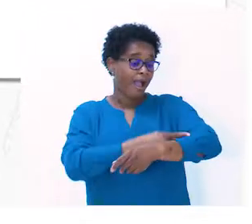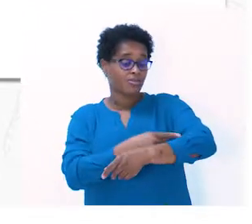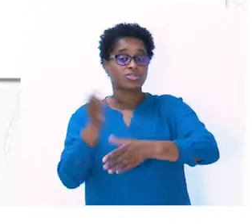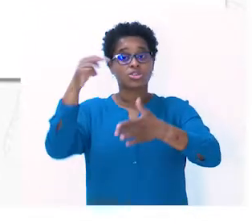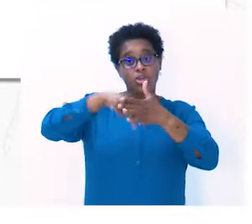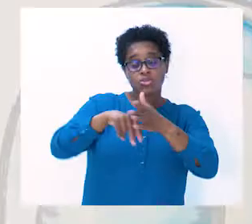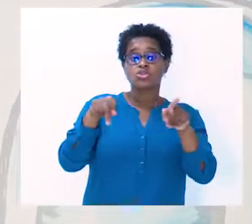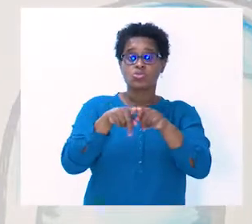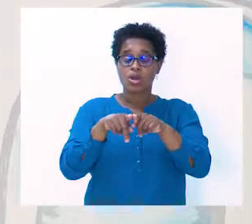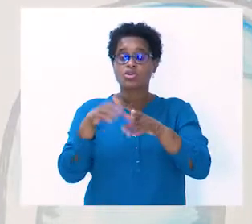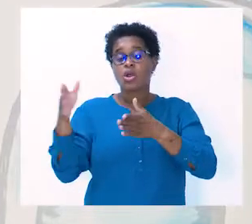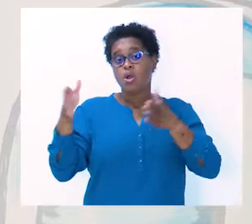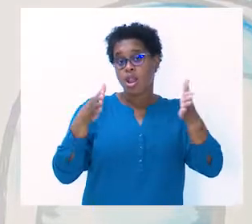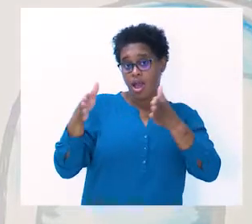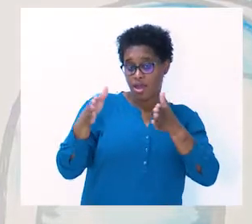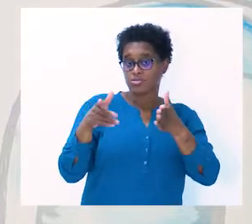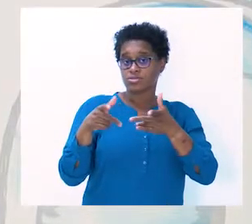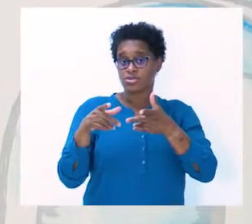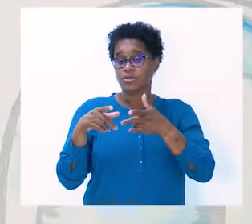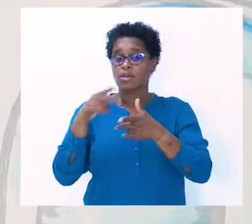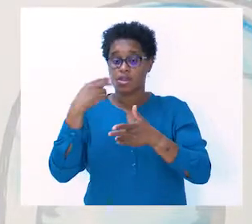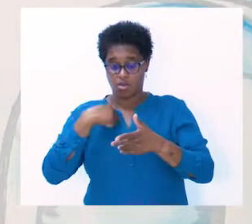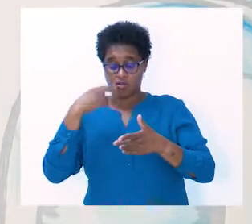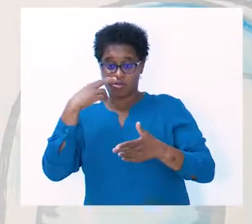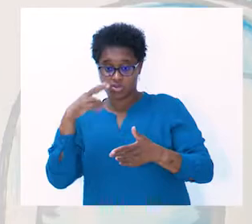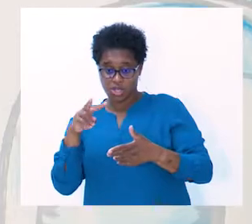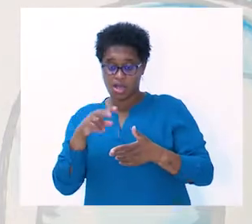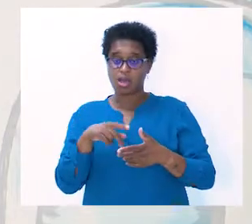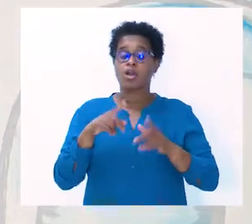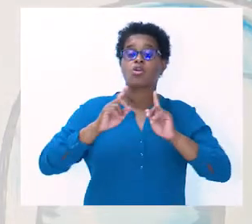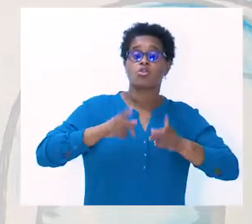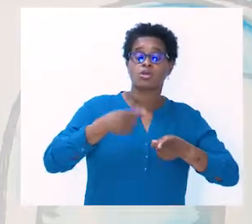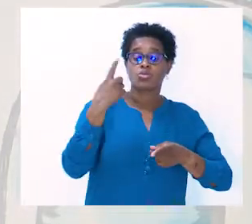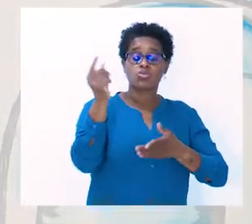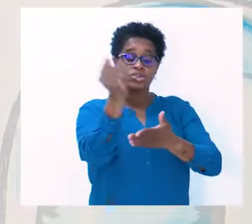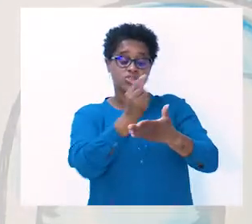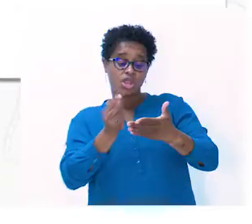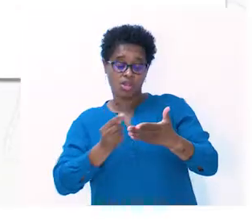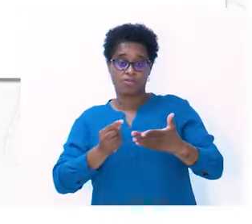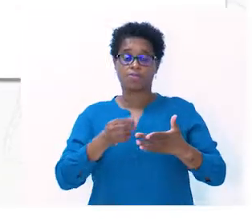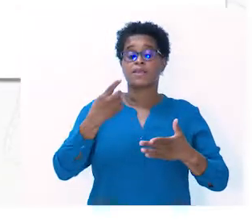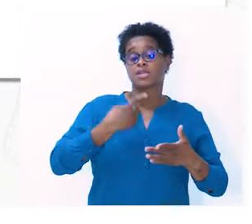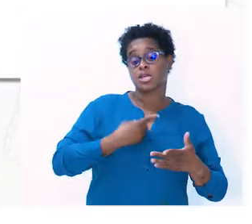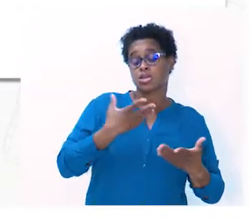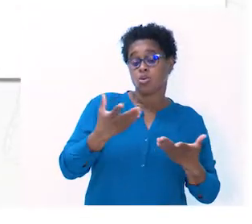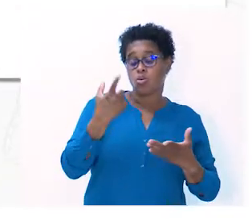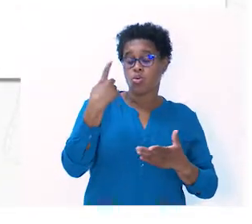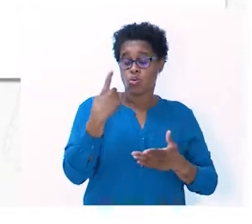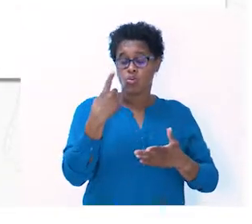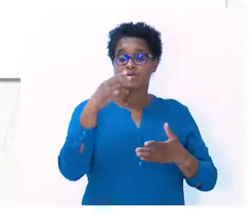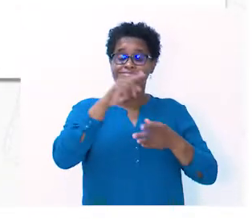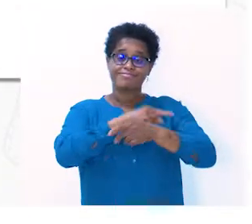correspondentes proporcionais. Lados correspondentes eu vou mostrar a partir de um desenho. Sejam